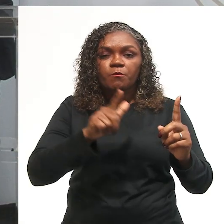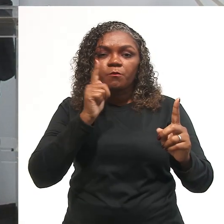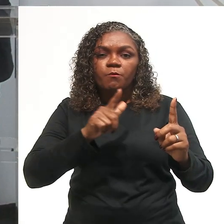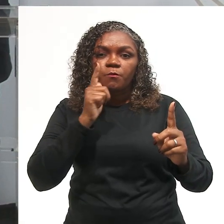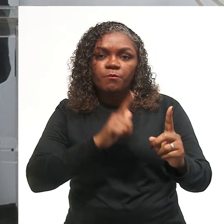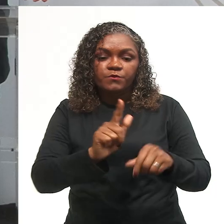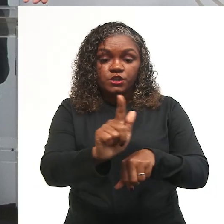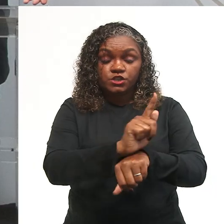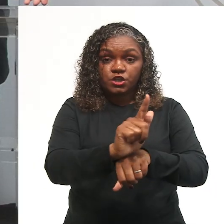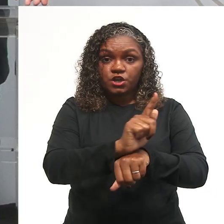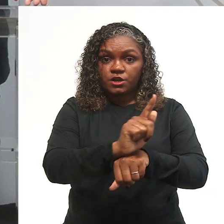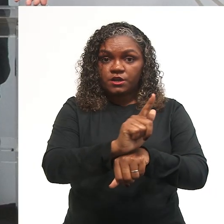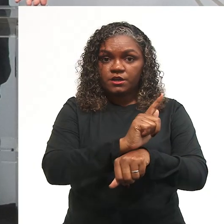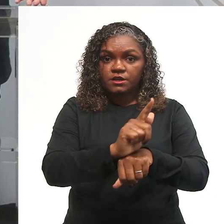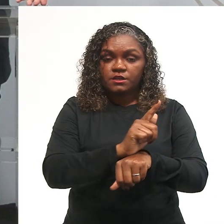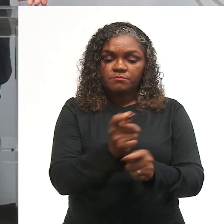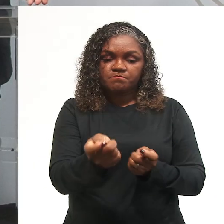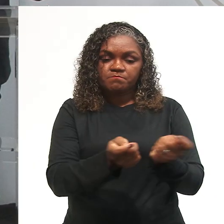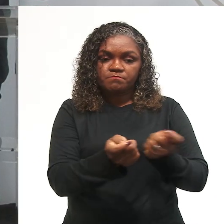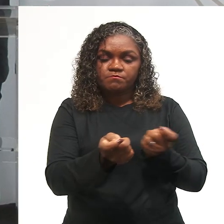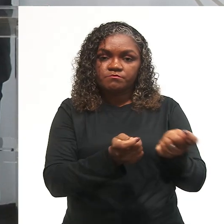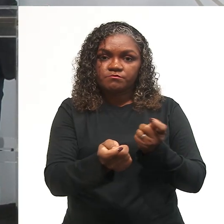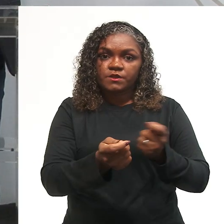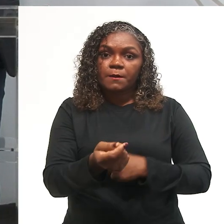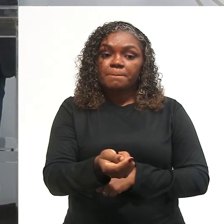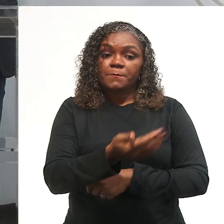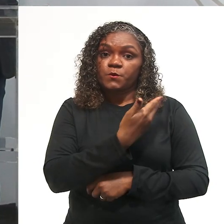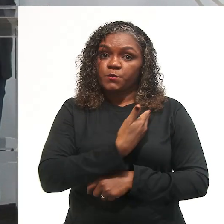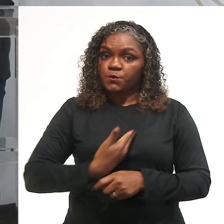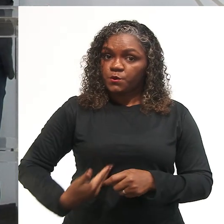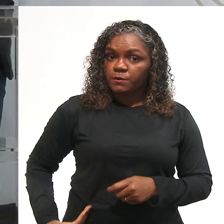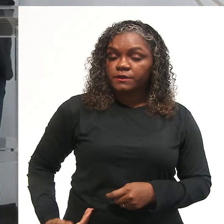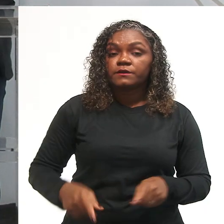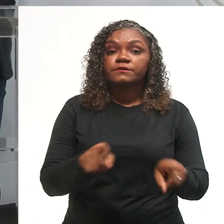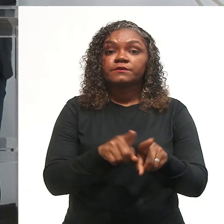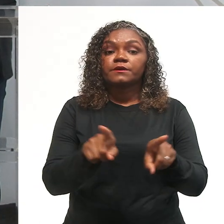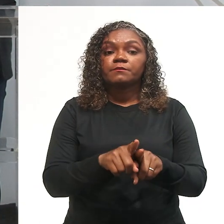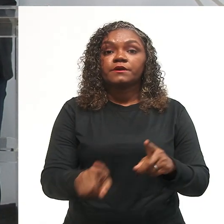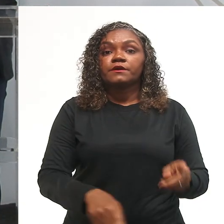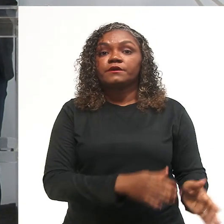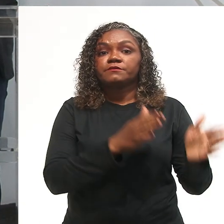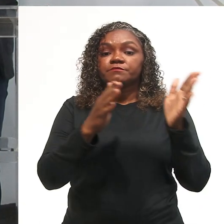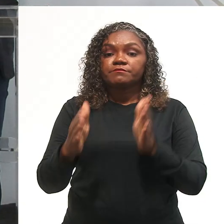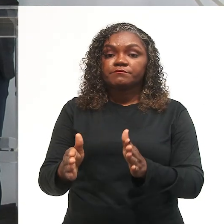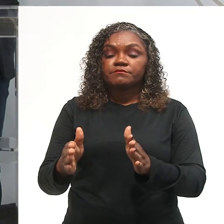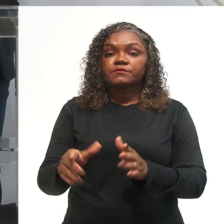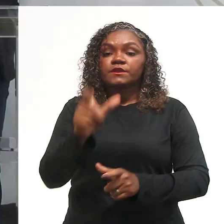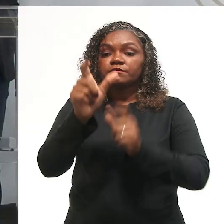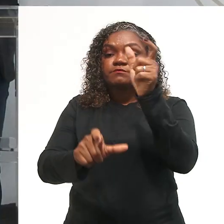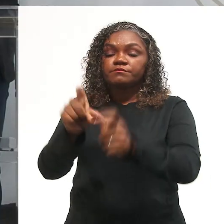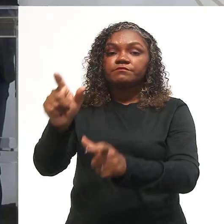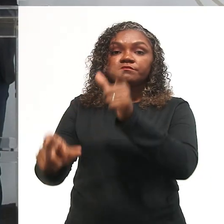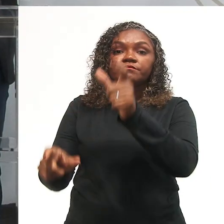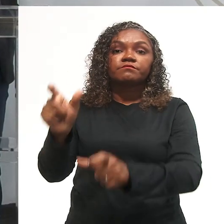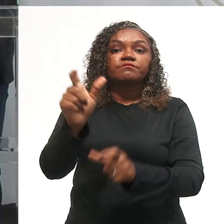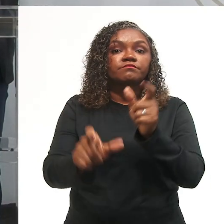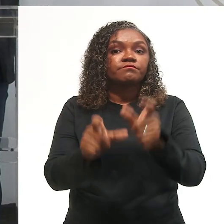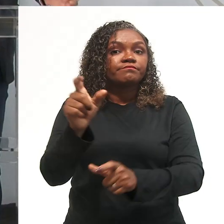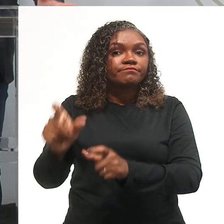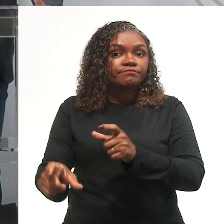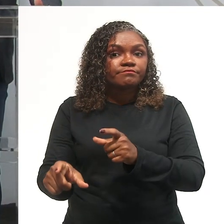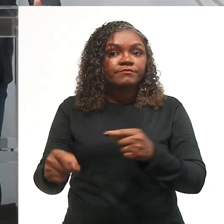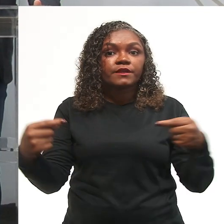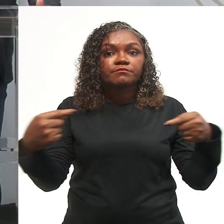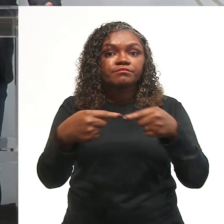quem está gerindo aquela organização pública, bem como, aos nossos cidadãos que estão ali tendo